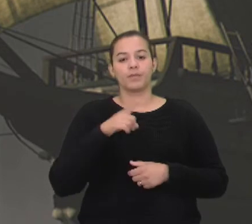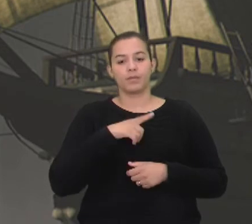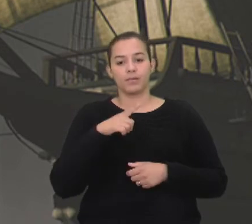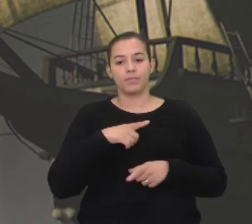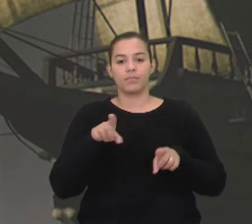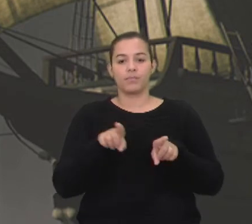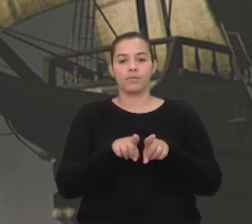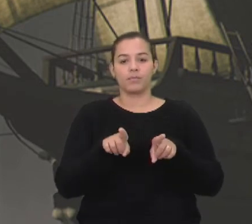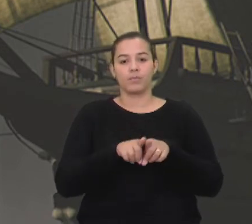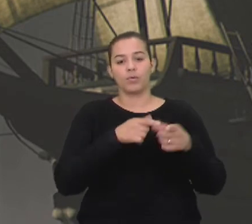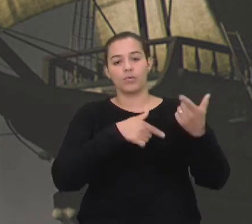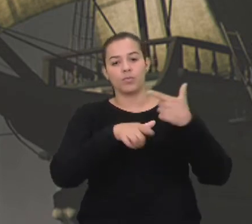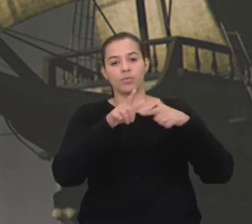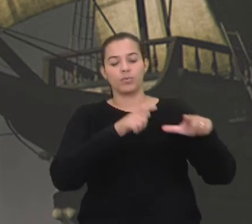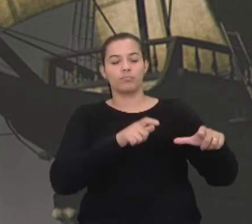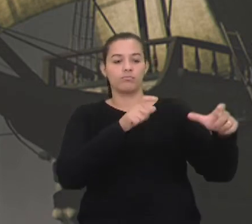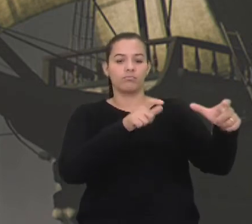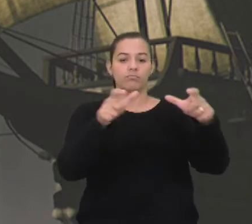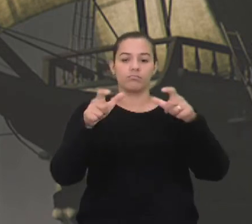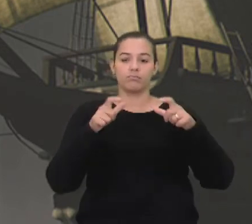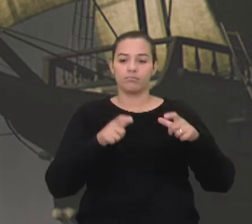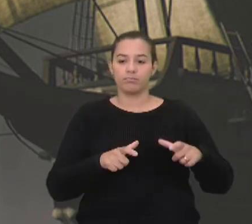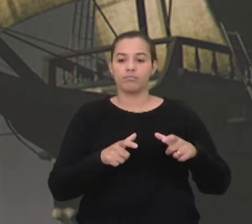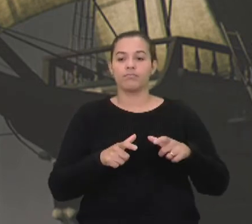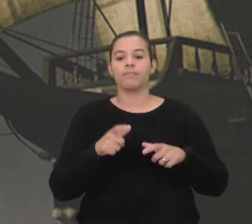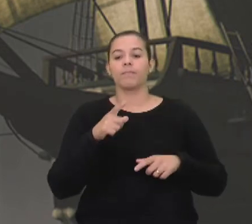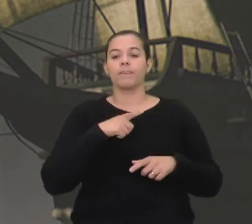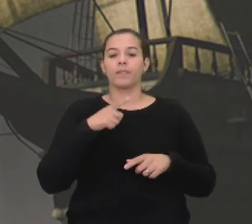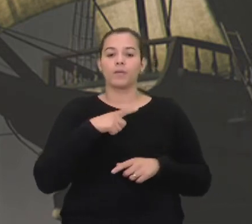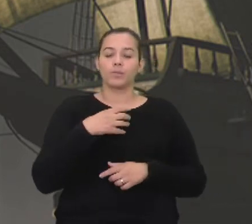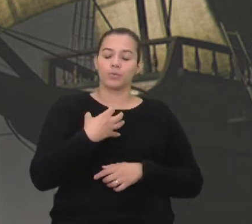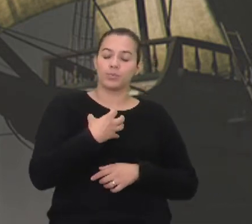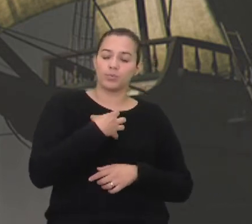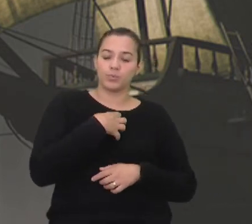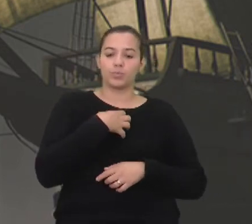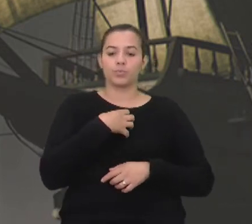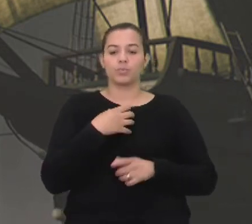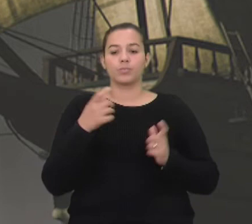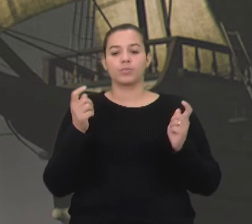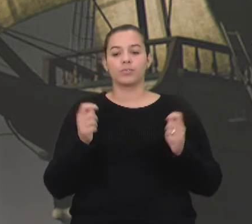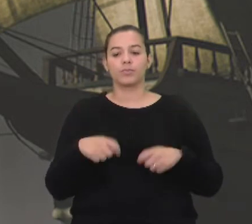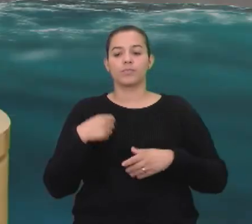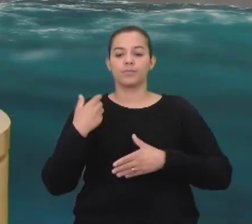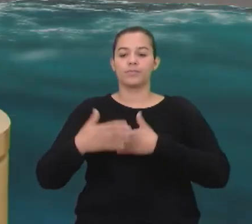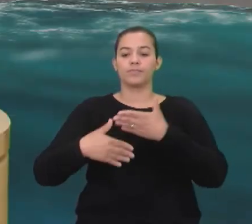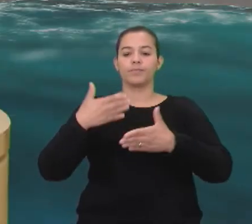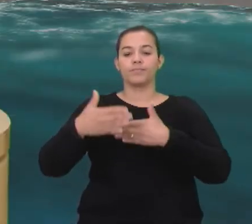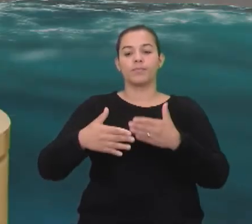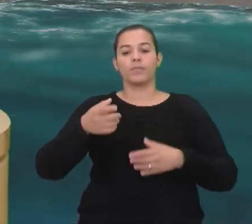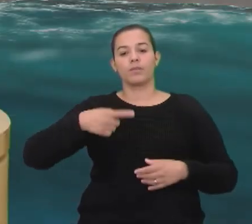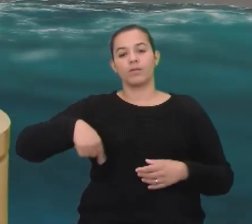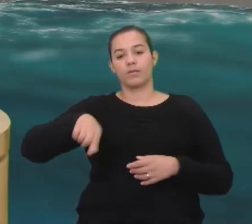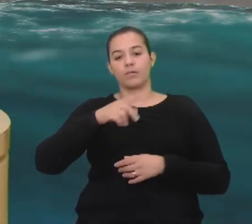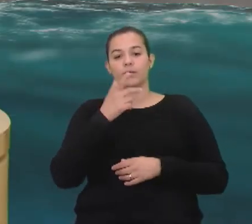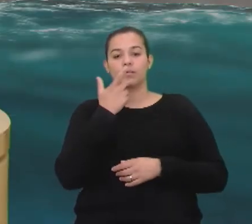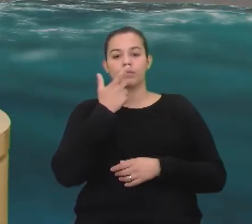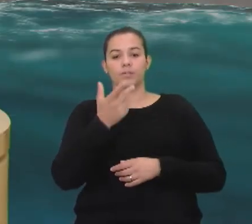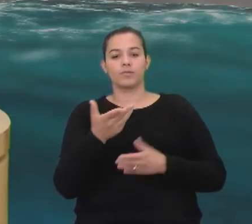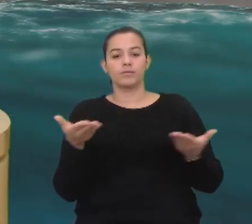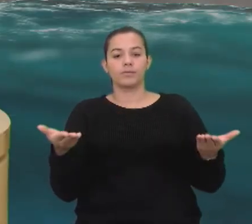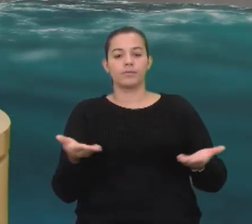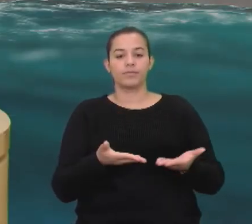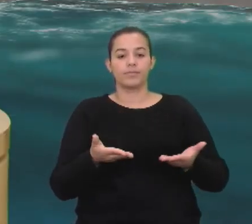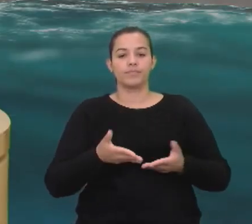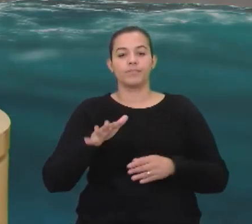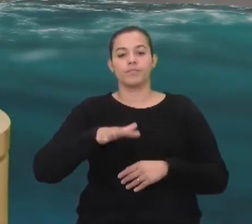localidades do mundo que foram colônias, gerando algum tipo de sentimento que acaba levando ao que a gente efetivamente está falando